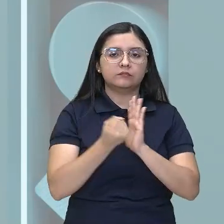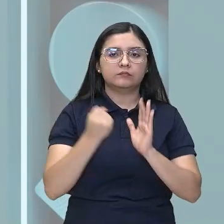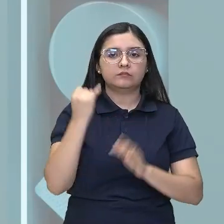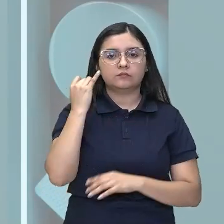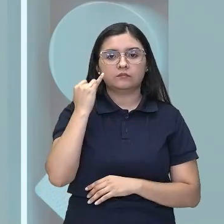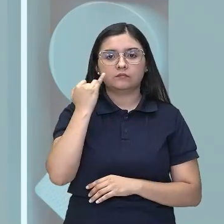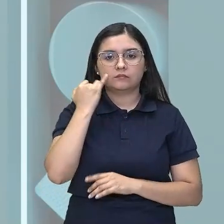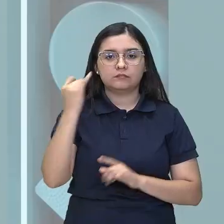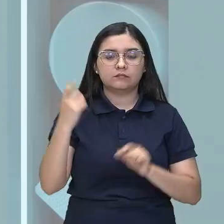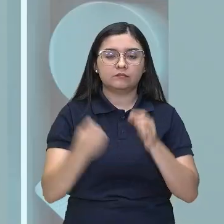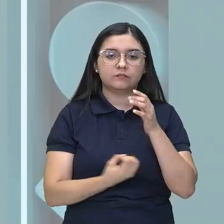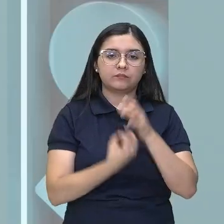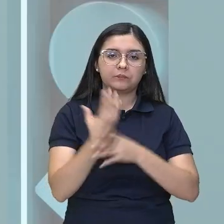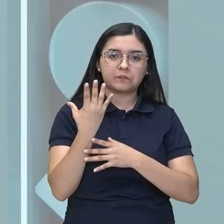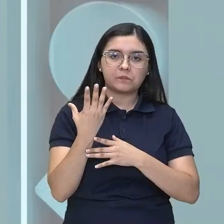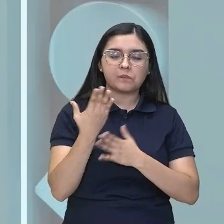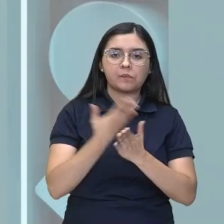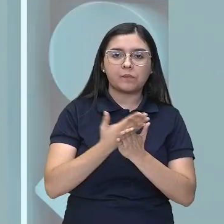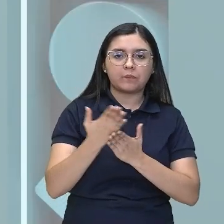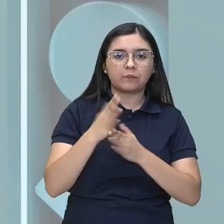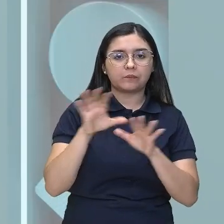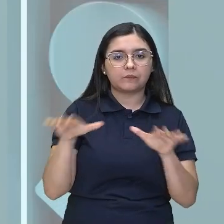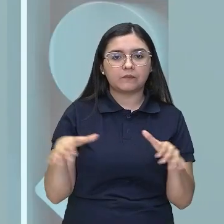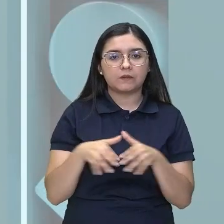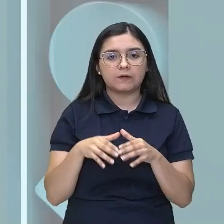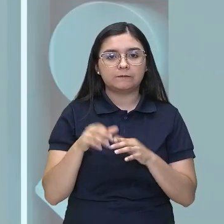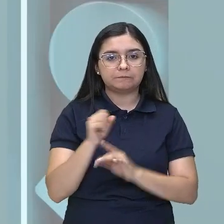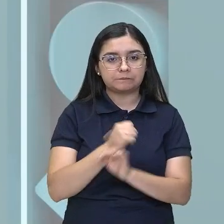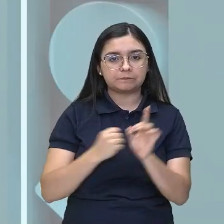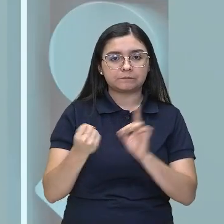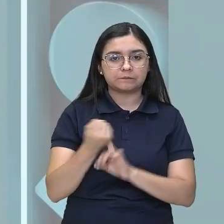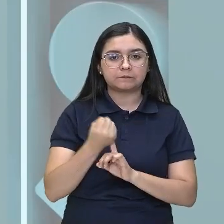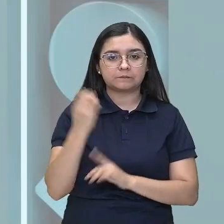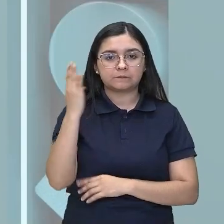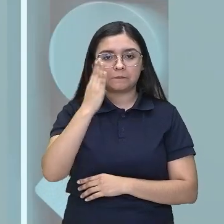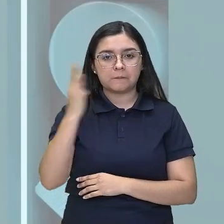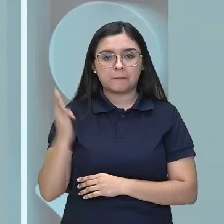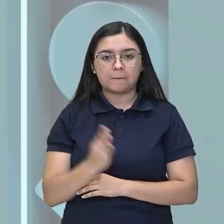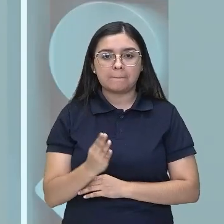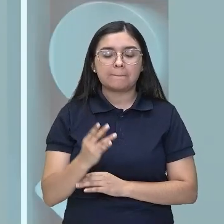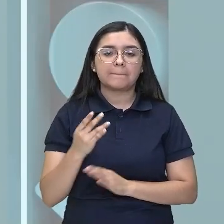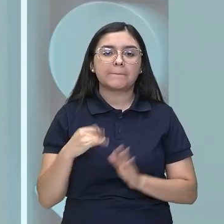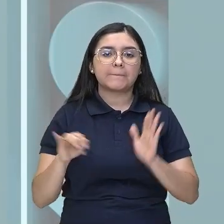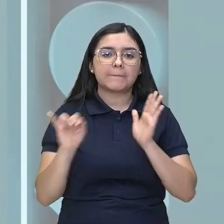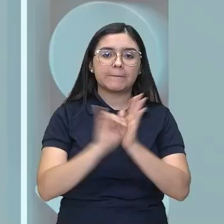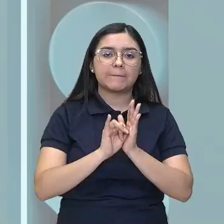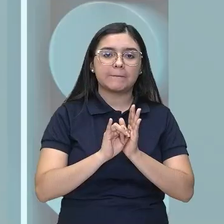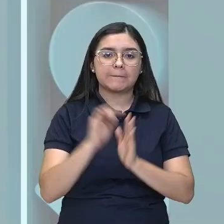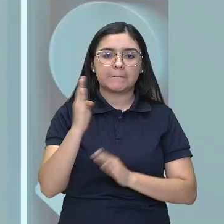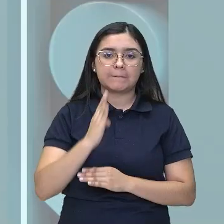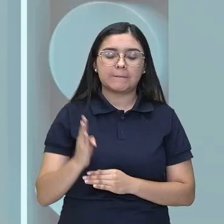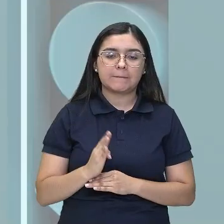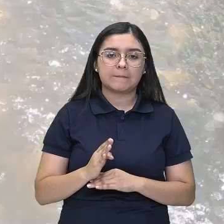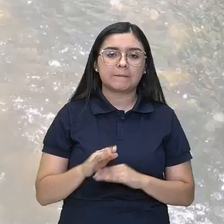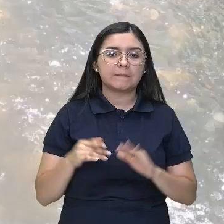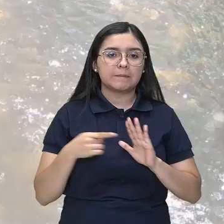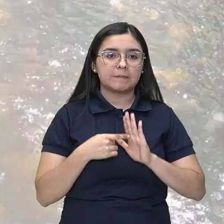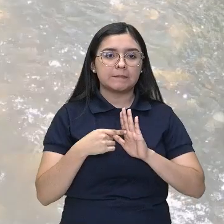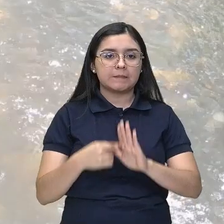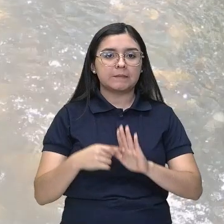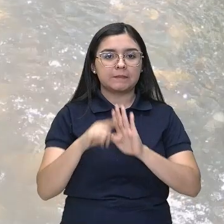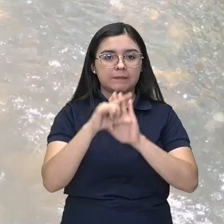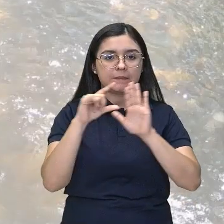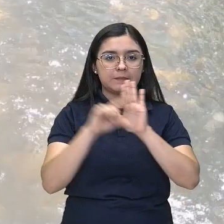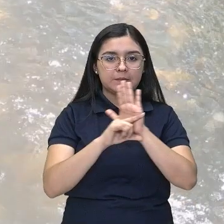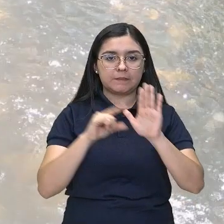de um surgimento de um grupo social brasileiro, né? De uma identidade nacional. A gente trouxe alguns trechos, observem